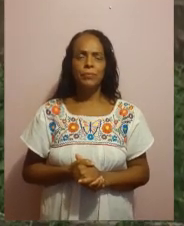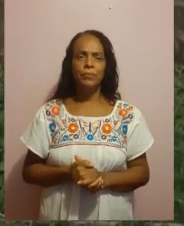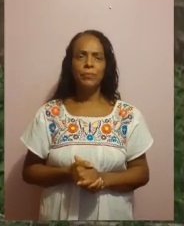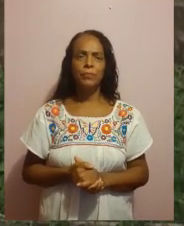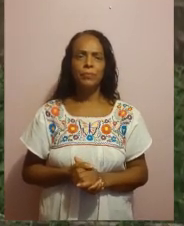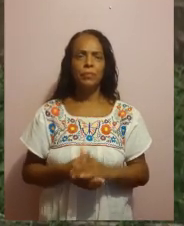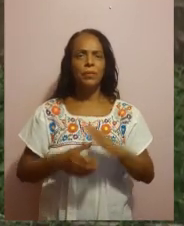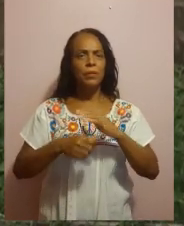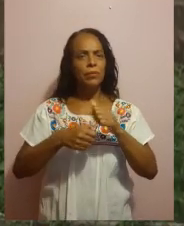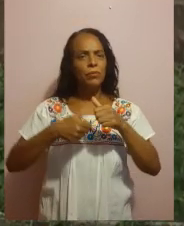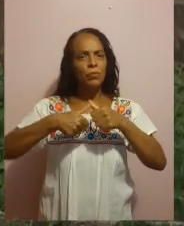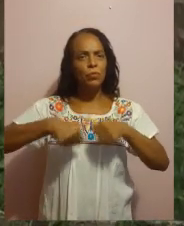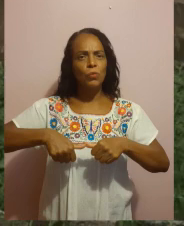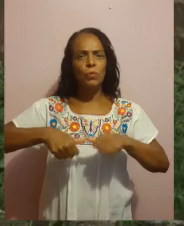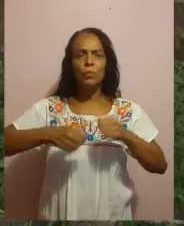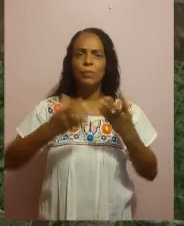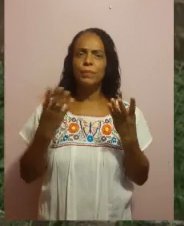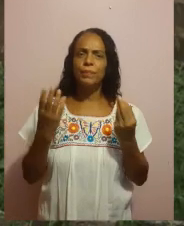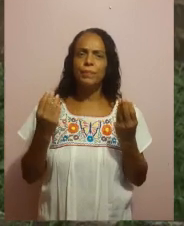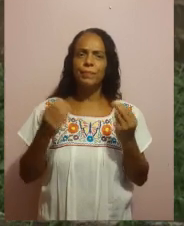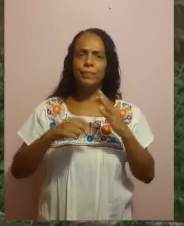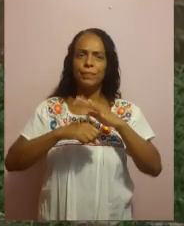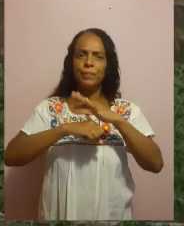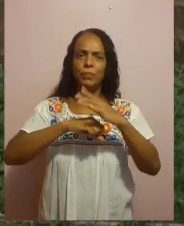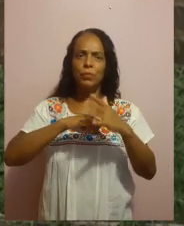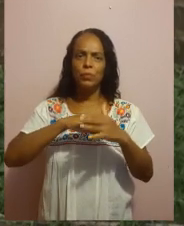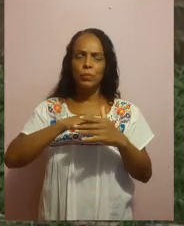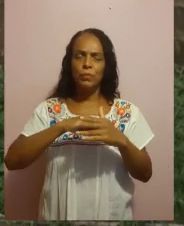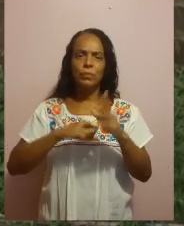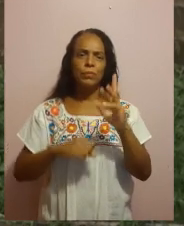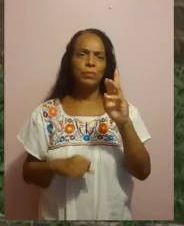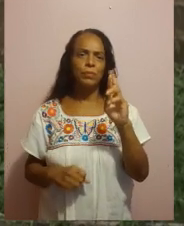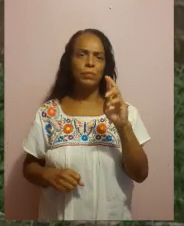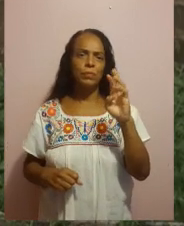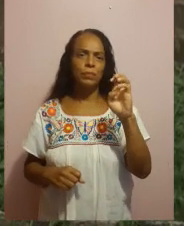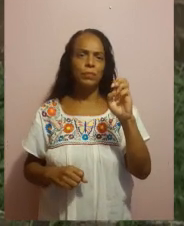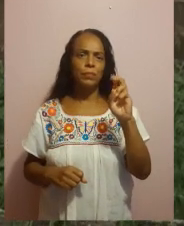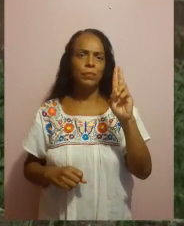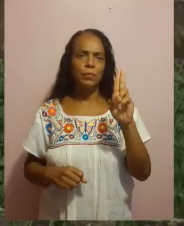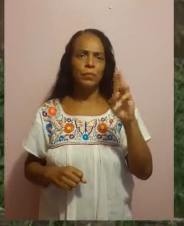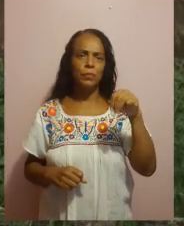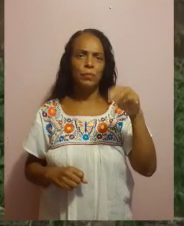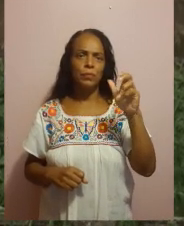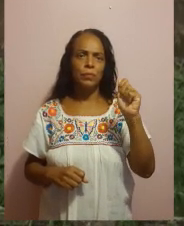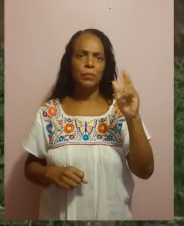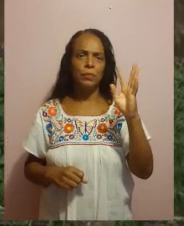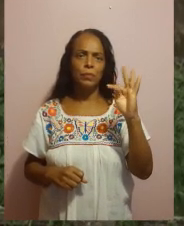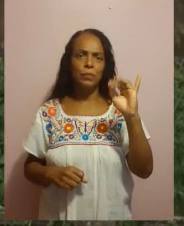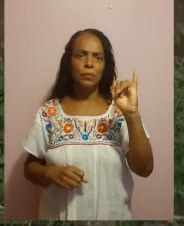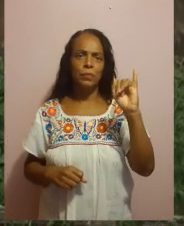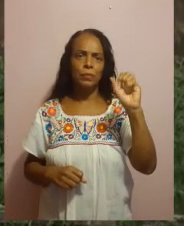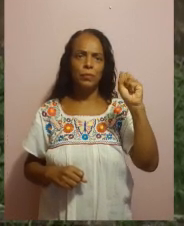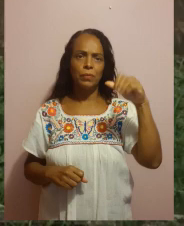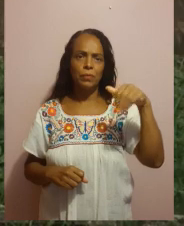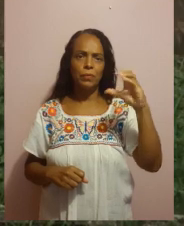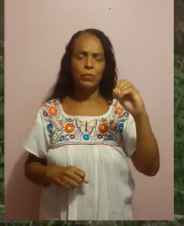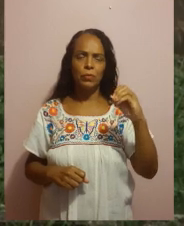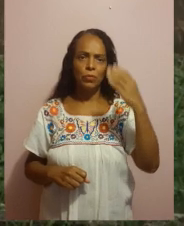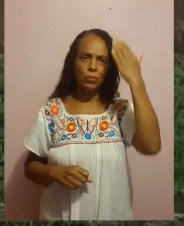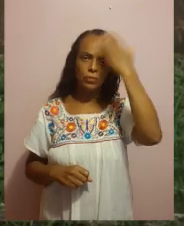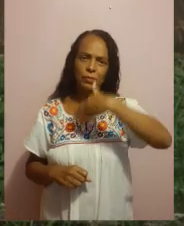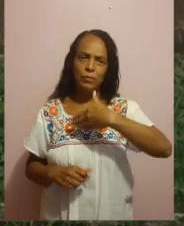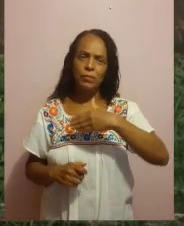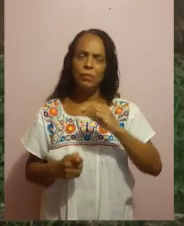adoeceu. Ela adoeceu de um reumatismo crônico, né? Que lhe